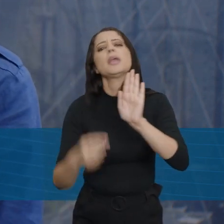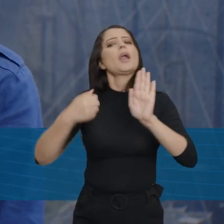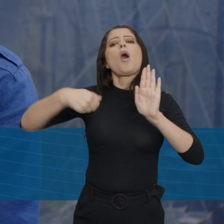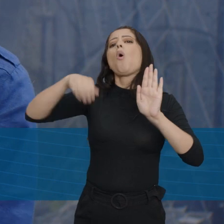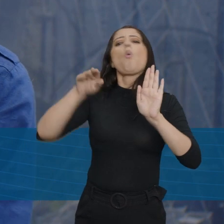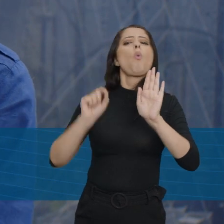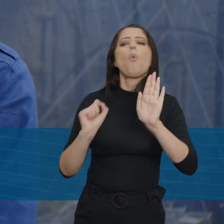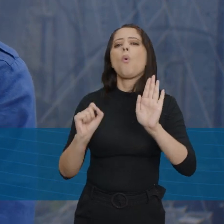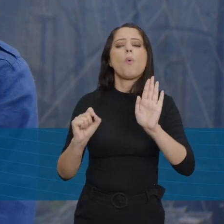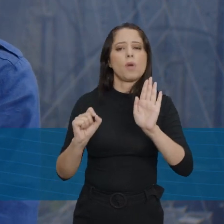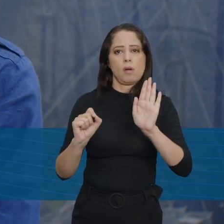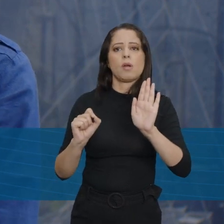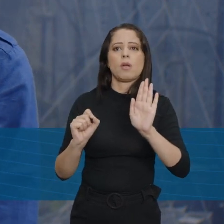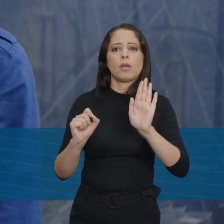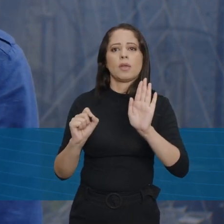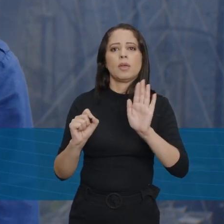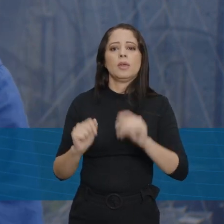que ter